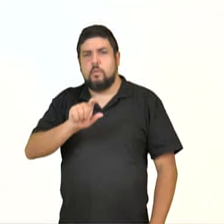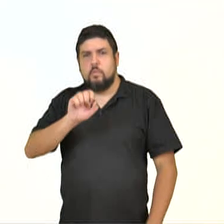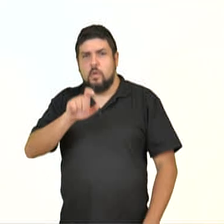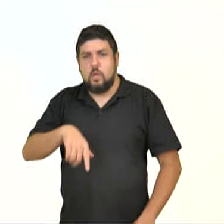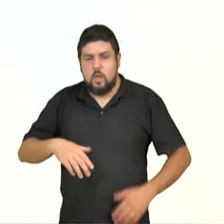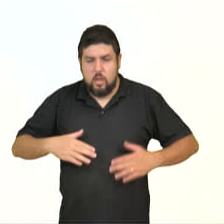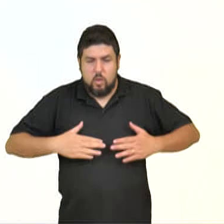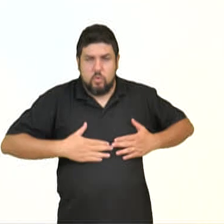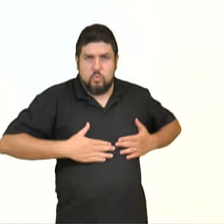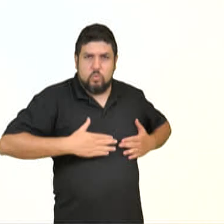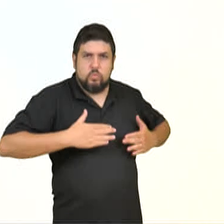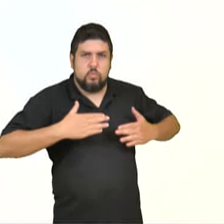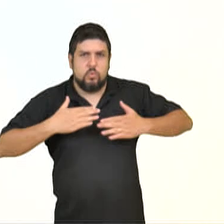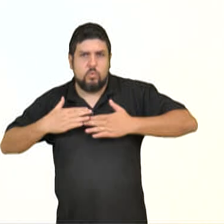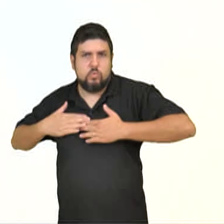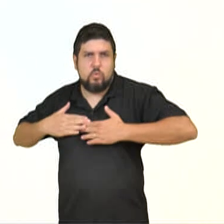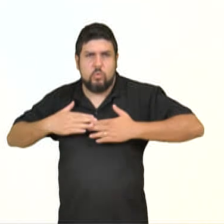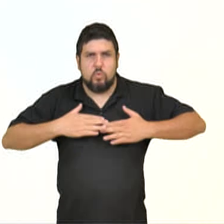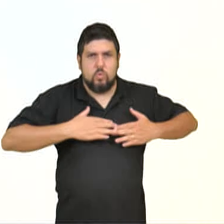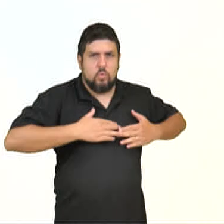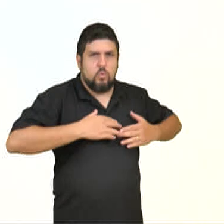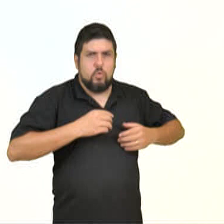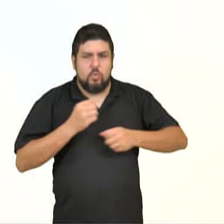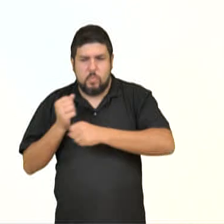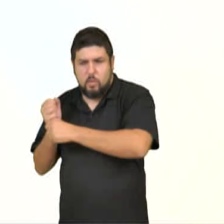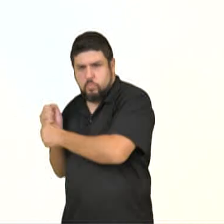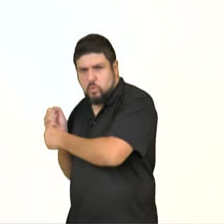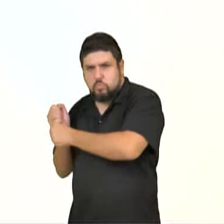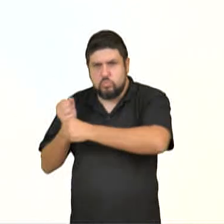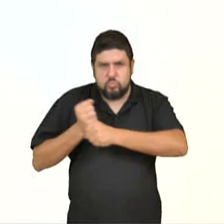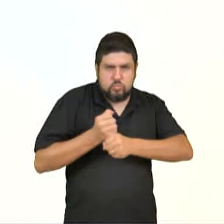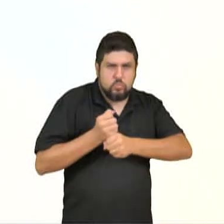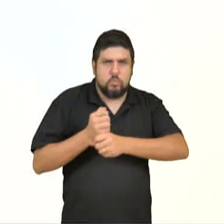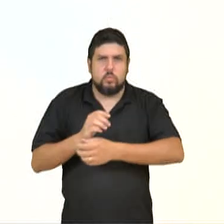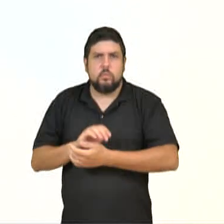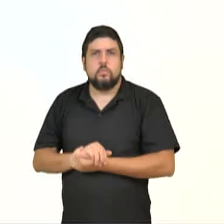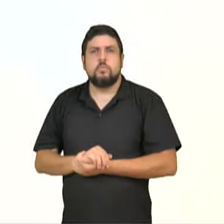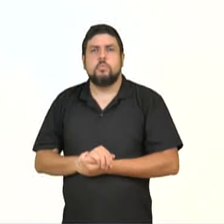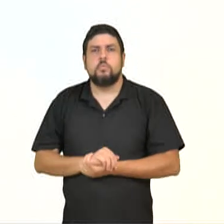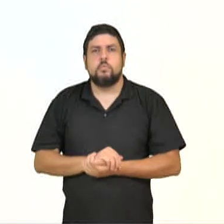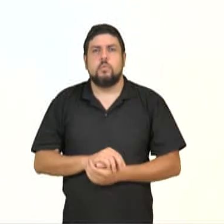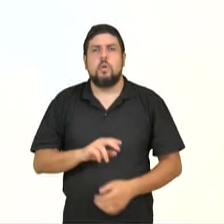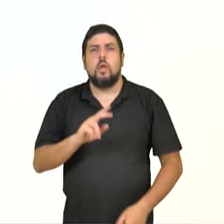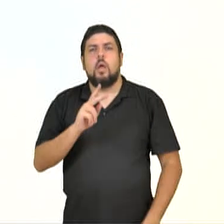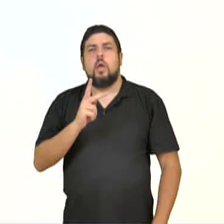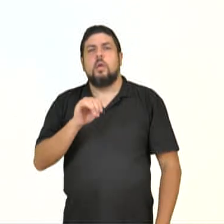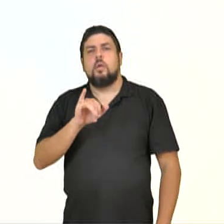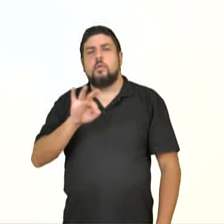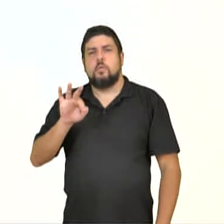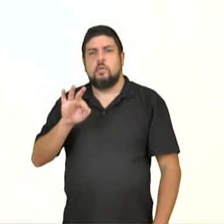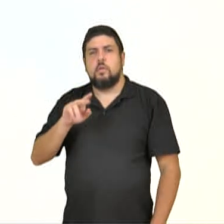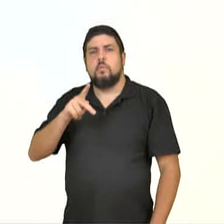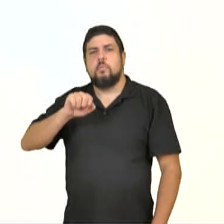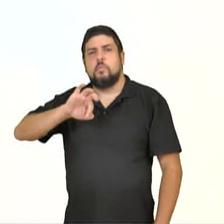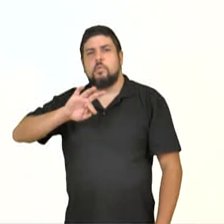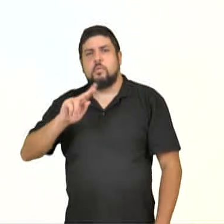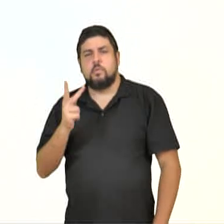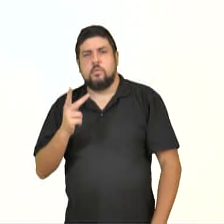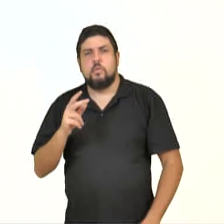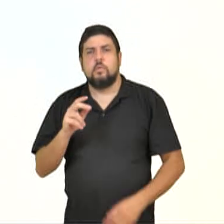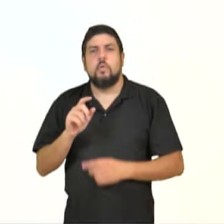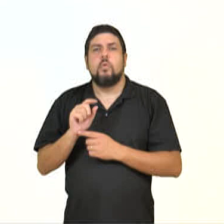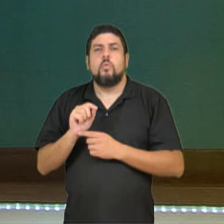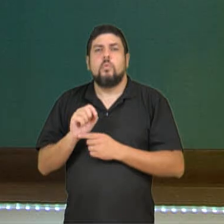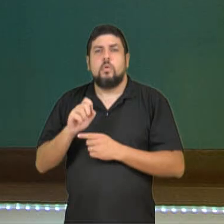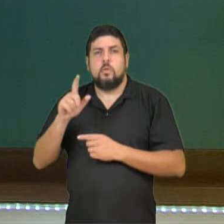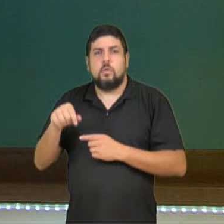rebatedor. Então, é o movimento que ele faz, né? A movimentação que ele faz para rebater. Hit by a pitch é quando o rebatedor é atingido pelo